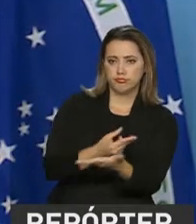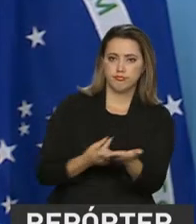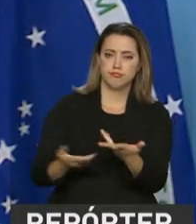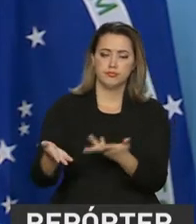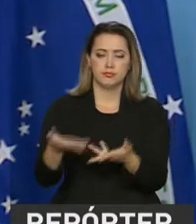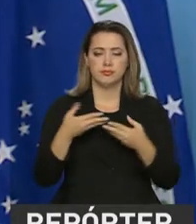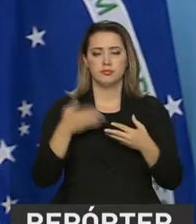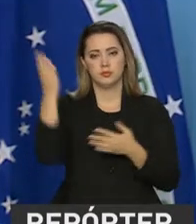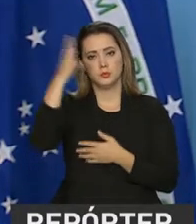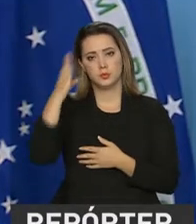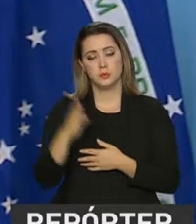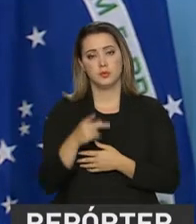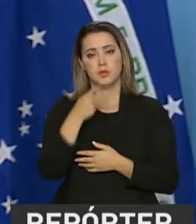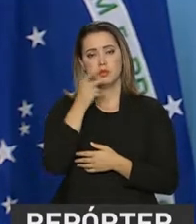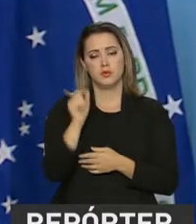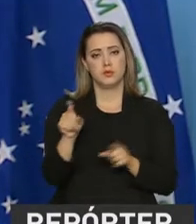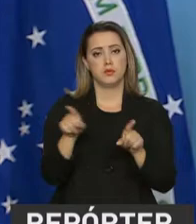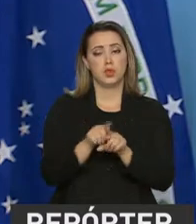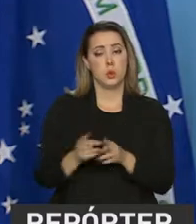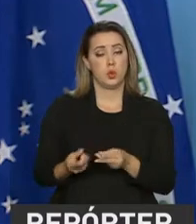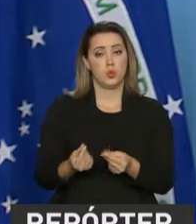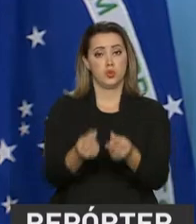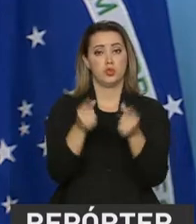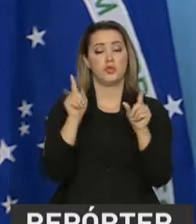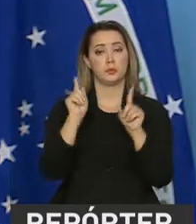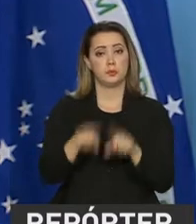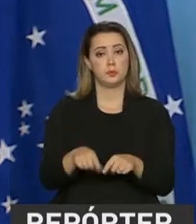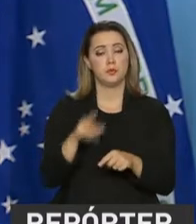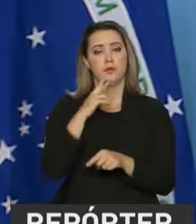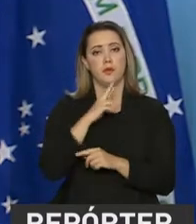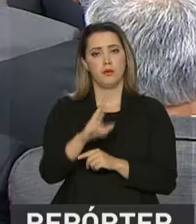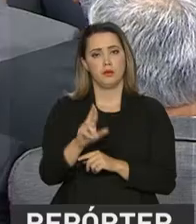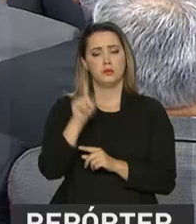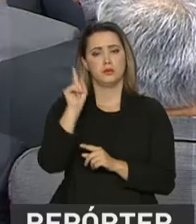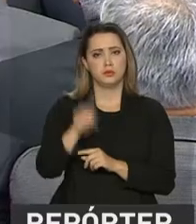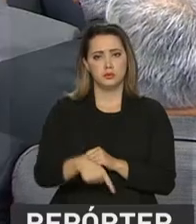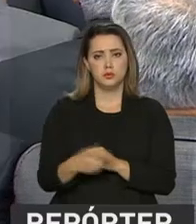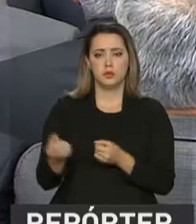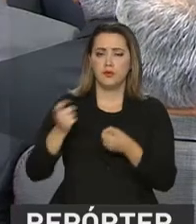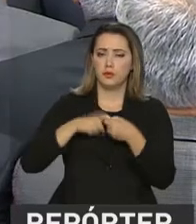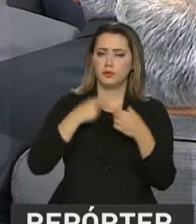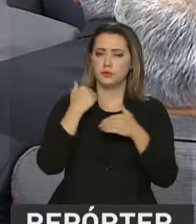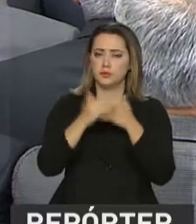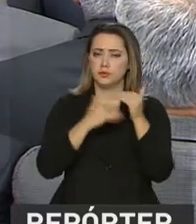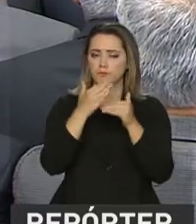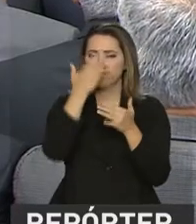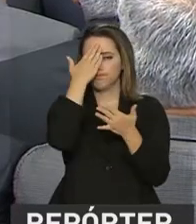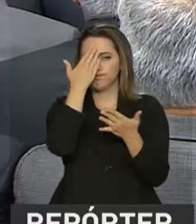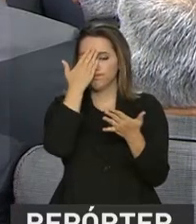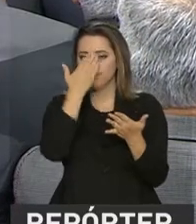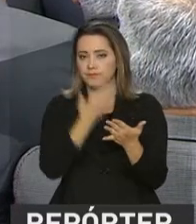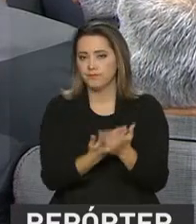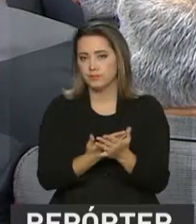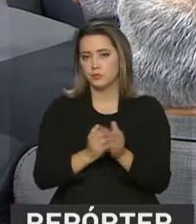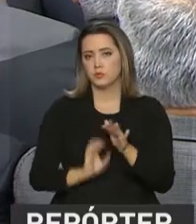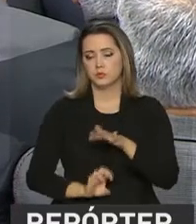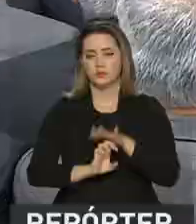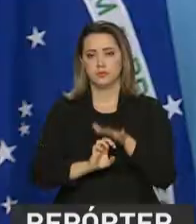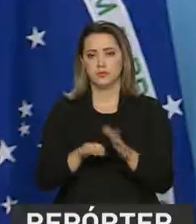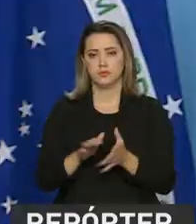trazer para o país e disse que os recursos são resultado da retomada da confiança entre os